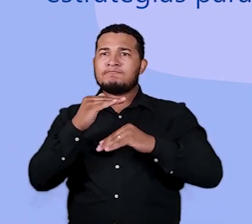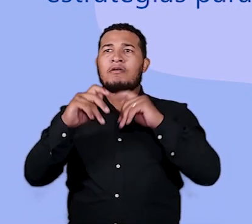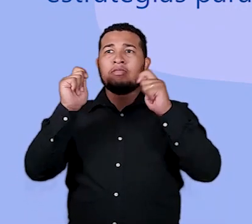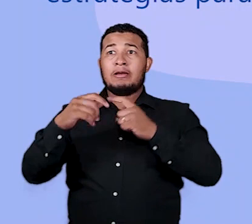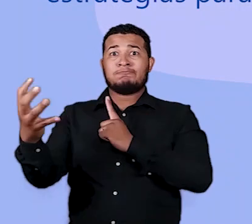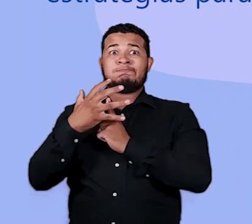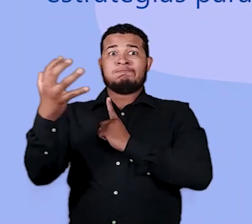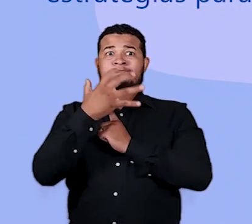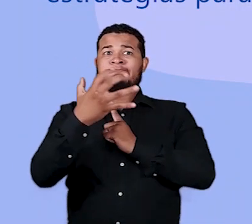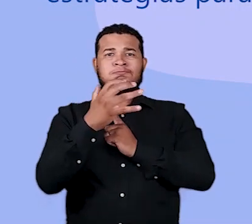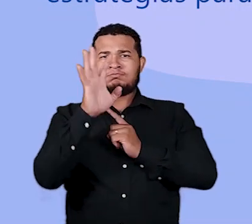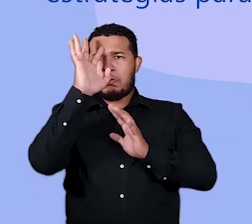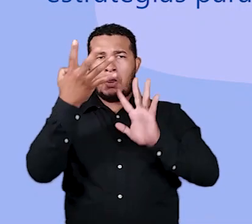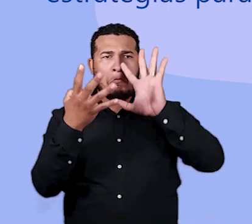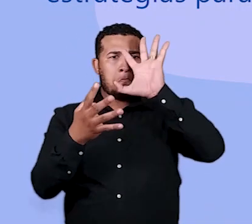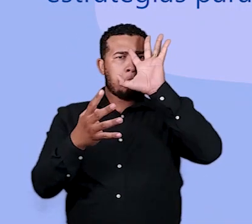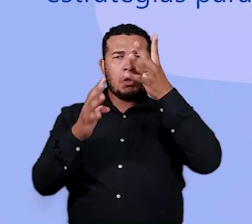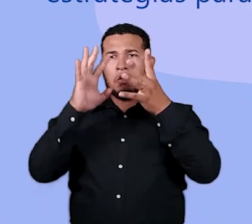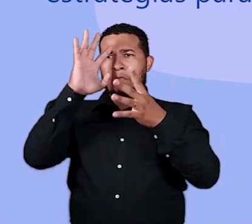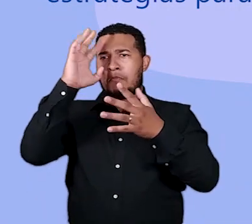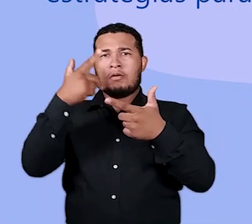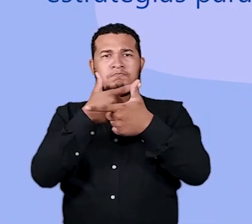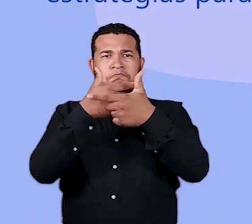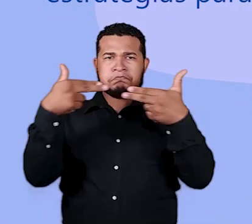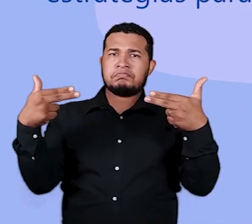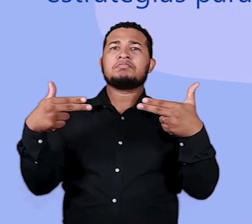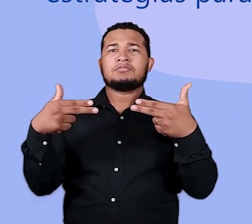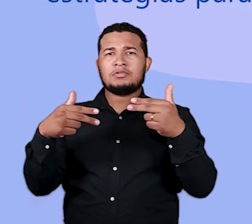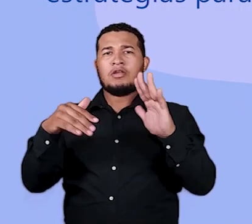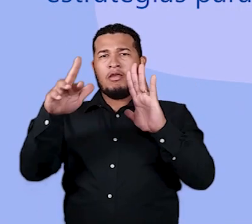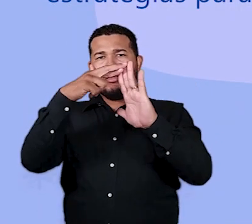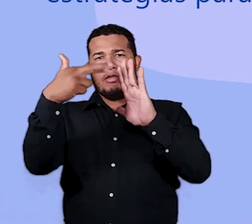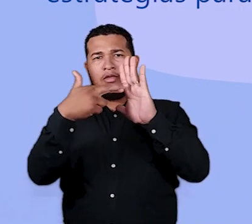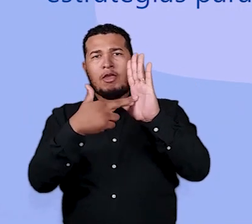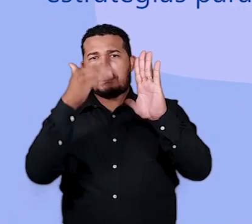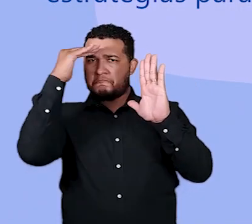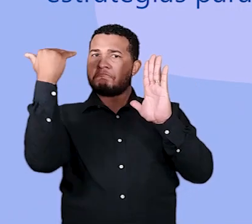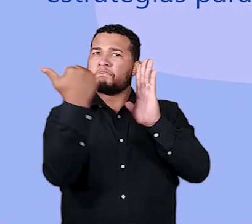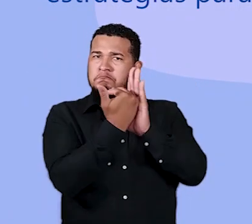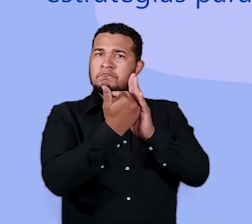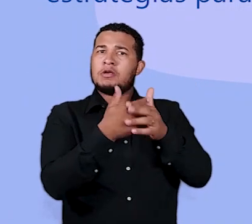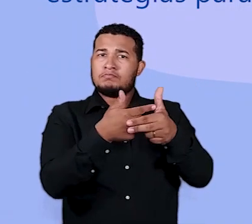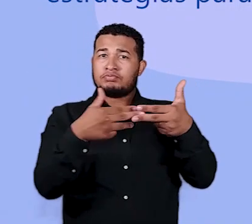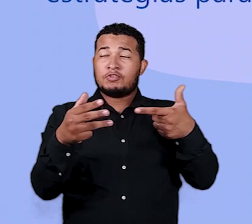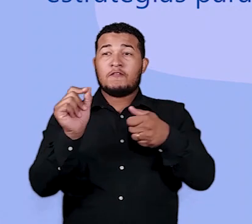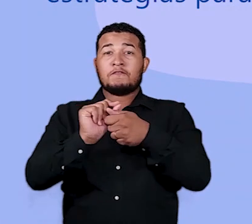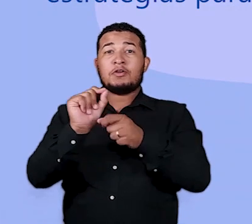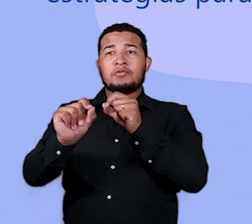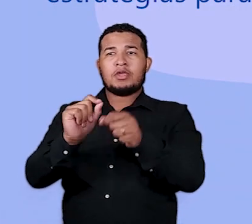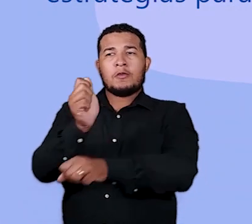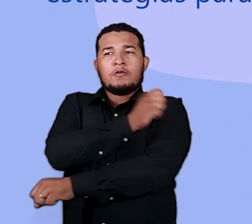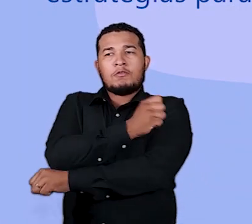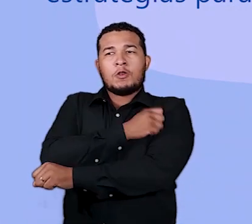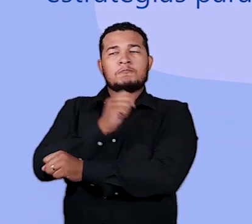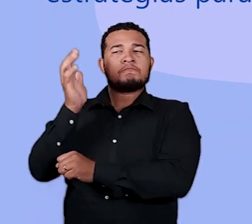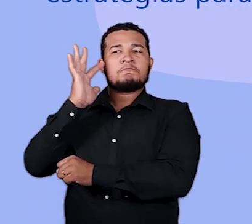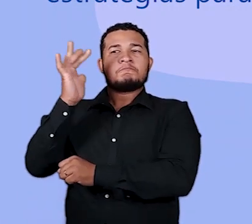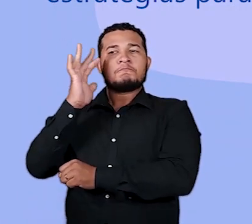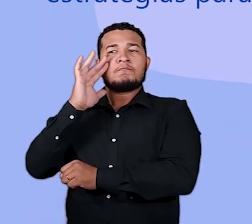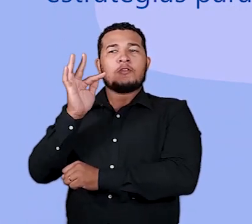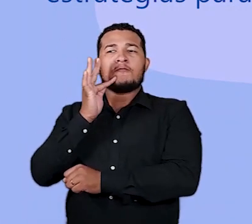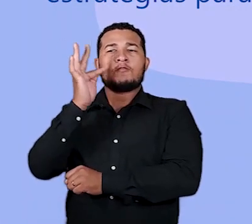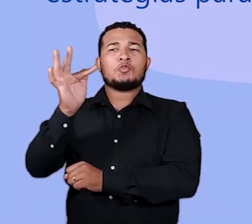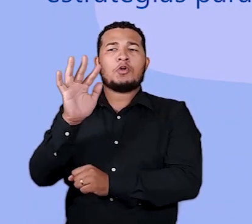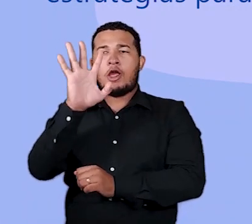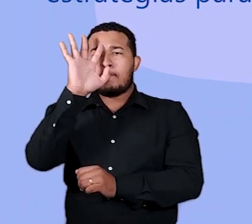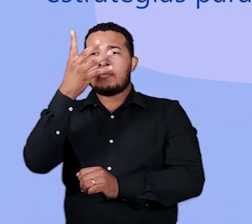próxima decisão que será tomada e o que aquela decisão vai influenciar no seu jogo, vida. Esse paralelo entre o jogo e a